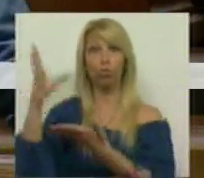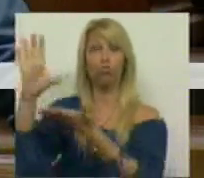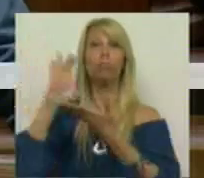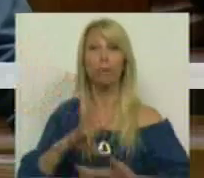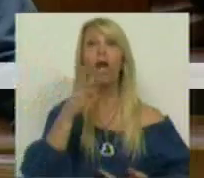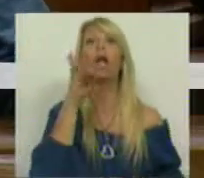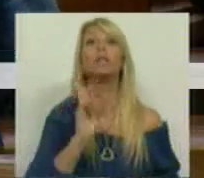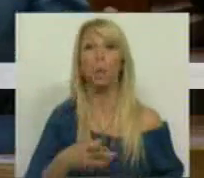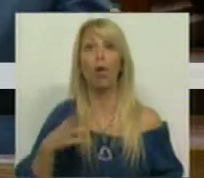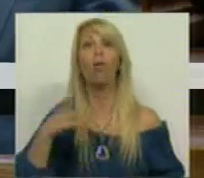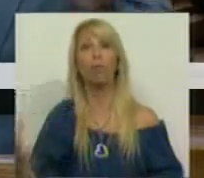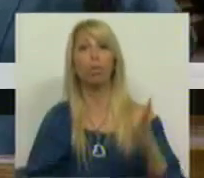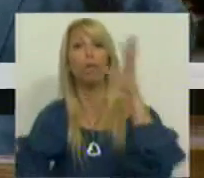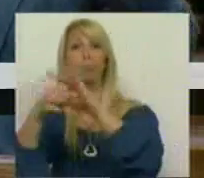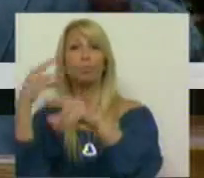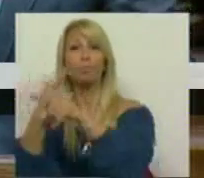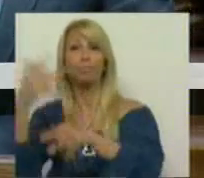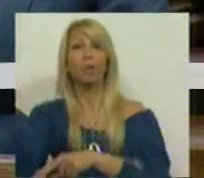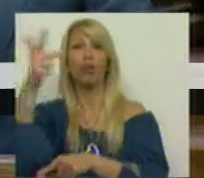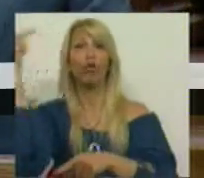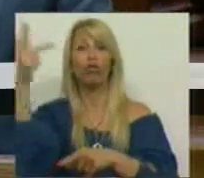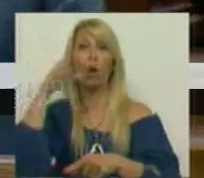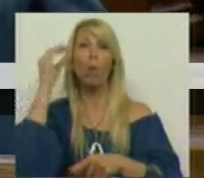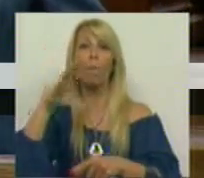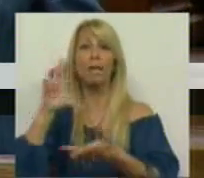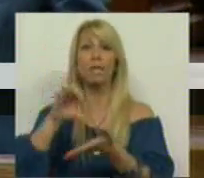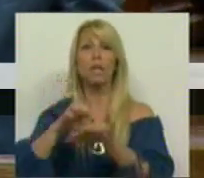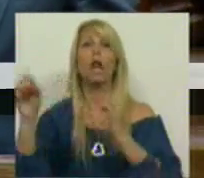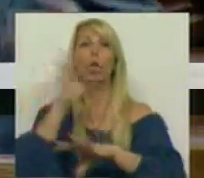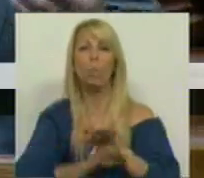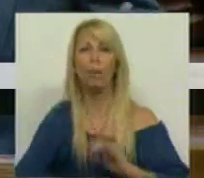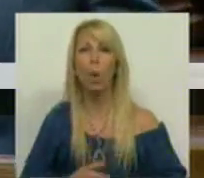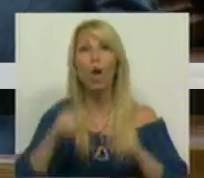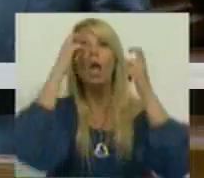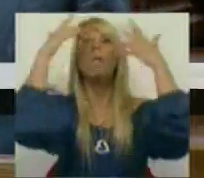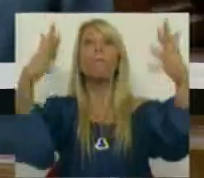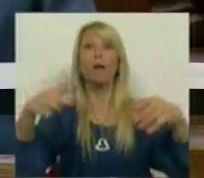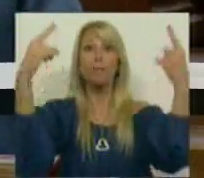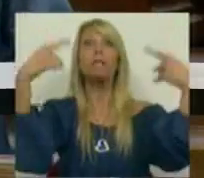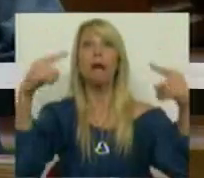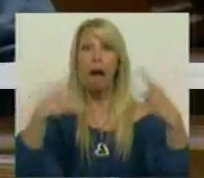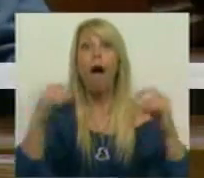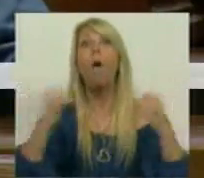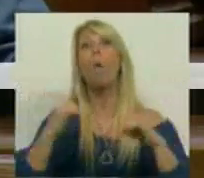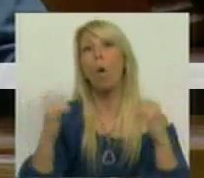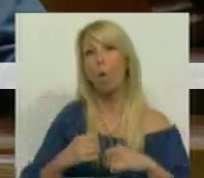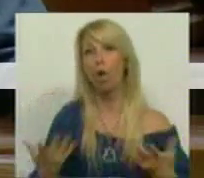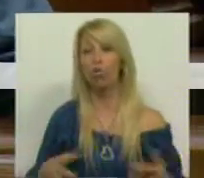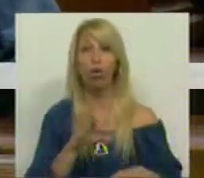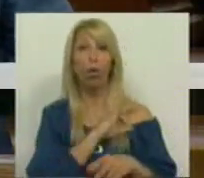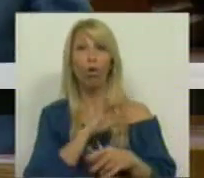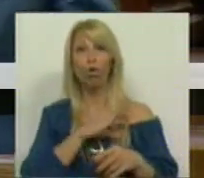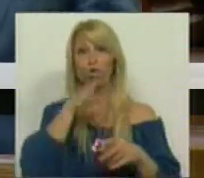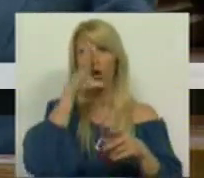ligado às máquinas do Banco Central Europeu. E pasmem-se, até há um memorando, um contrato, nas palavras do Sr. Governador do